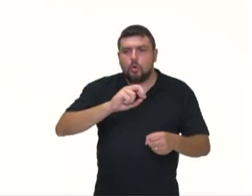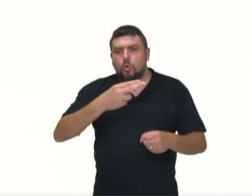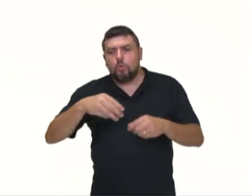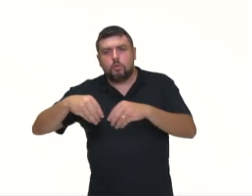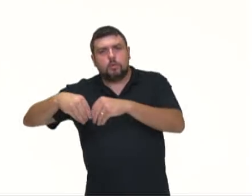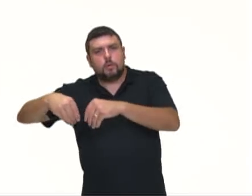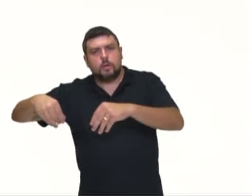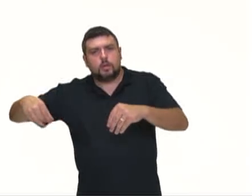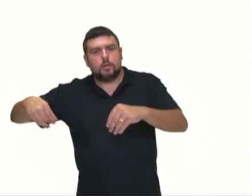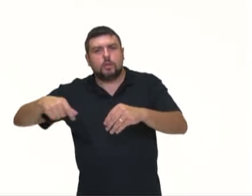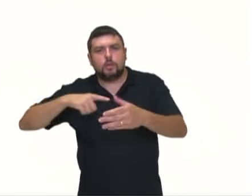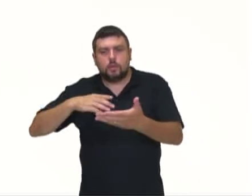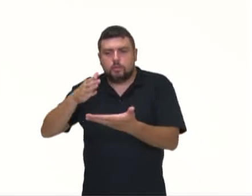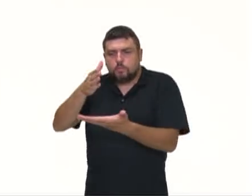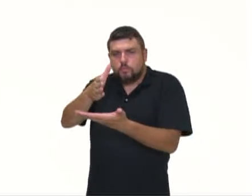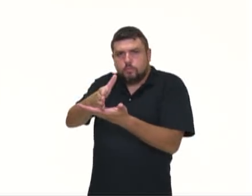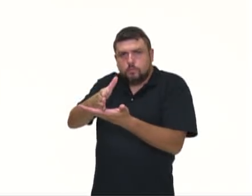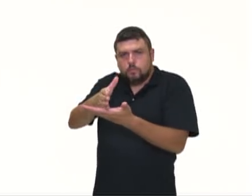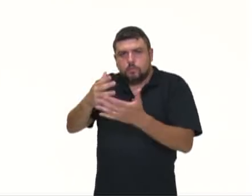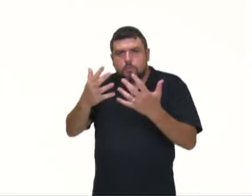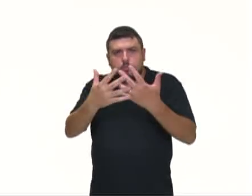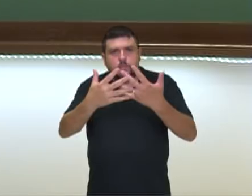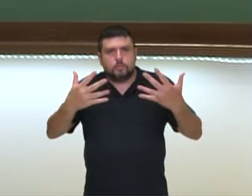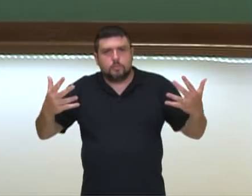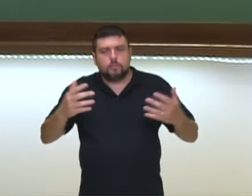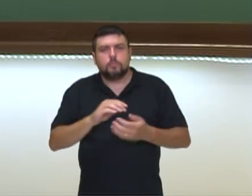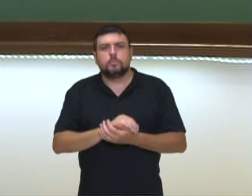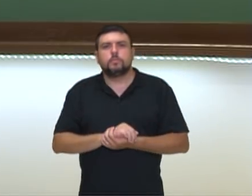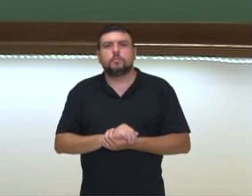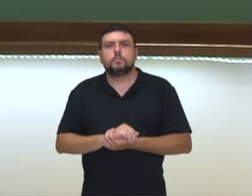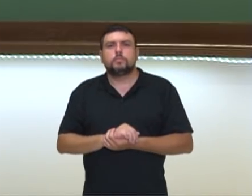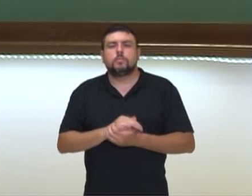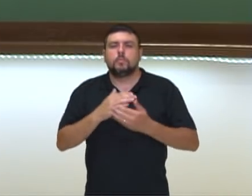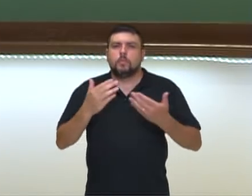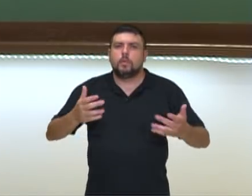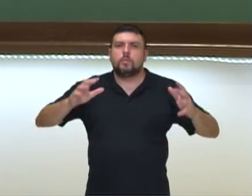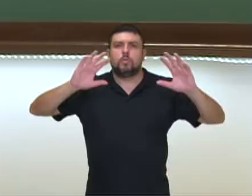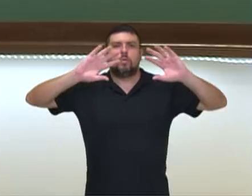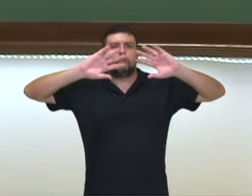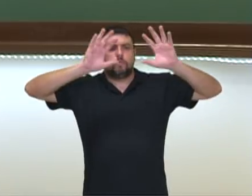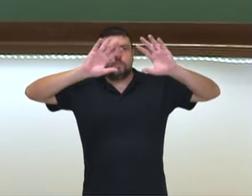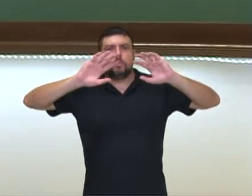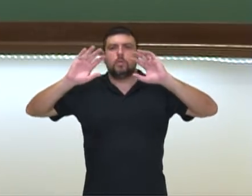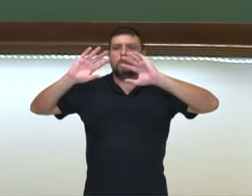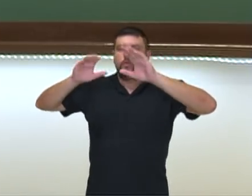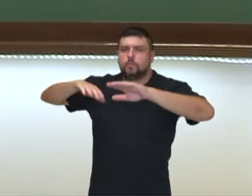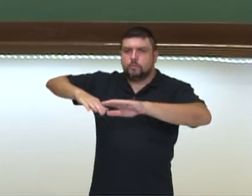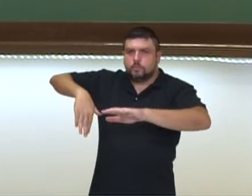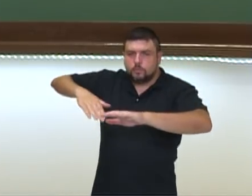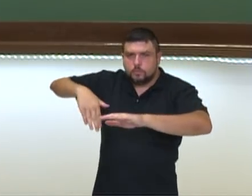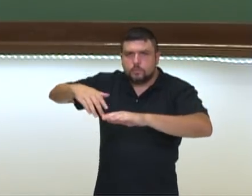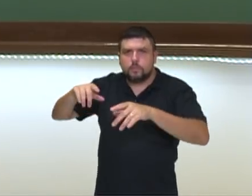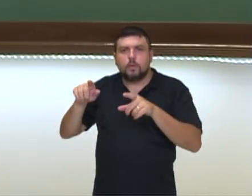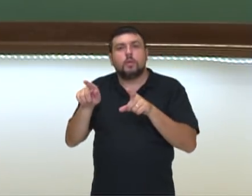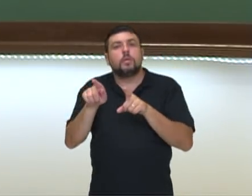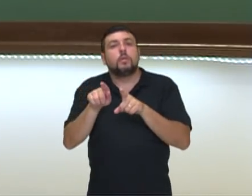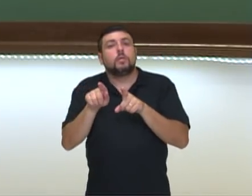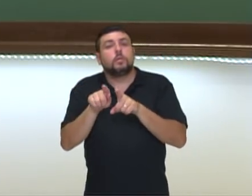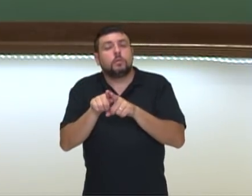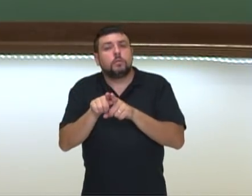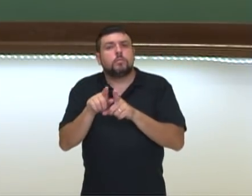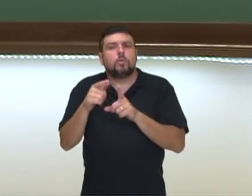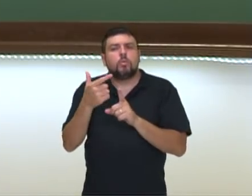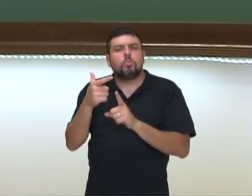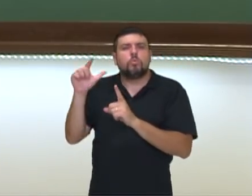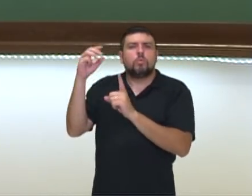por uma rede. Então temos como exemplo, né, o voleibol, o vôlei de praia e outras modalidades que são